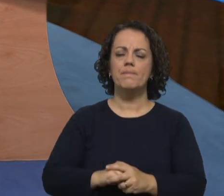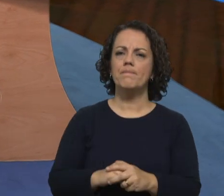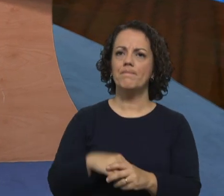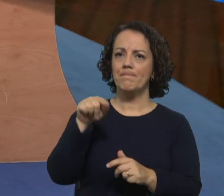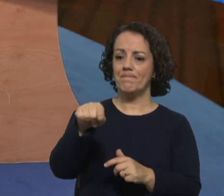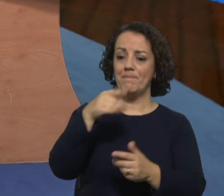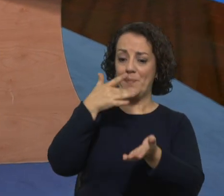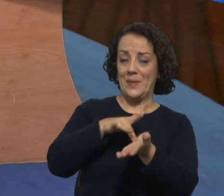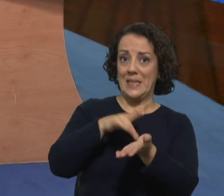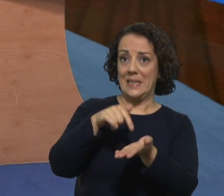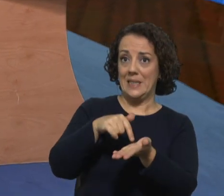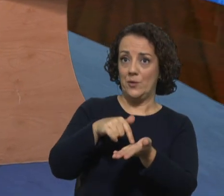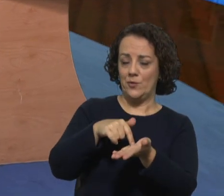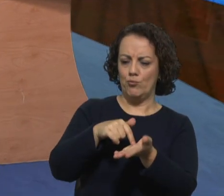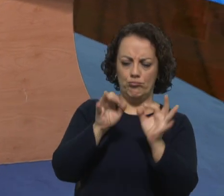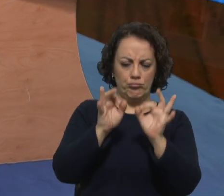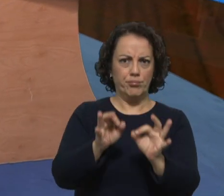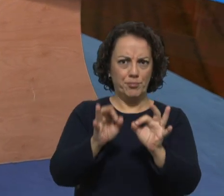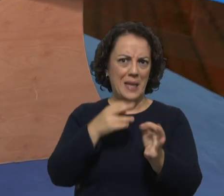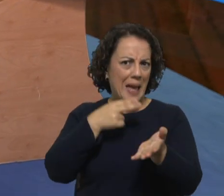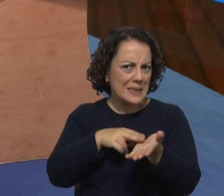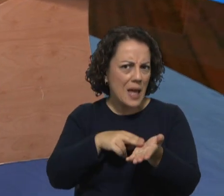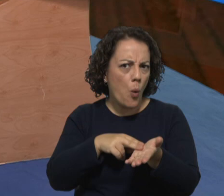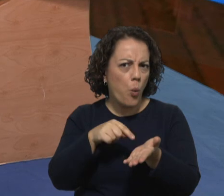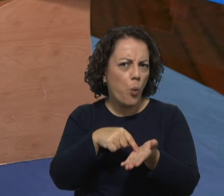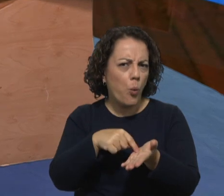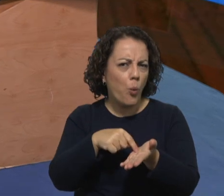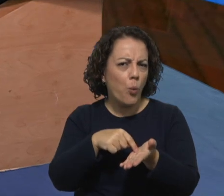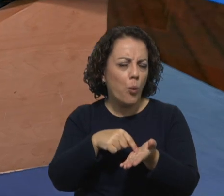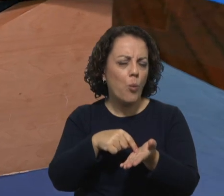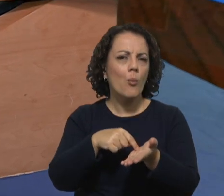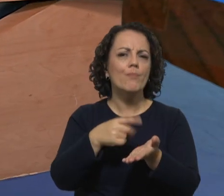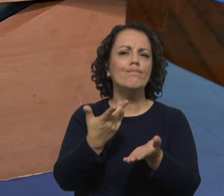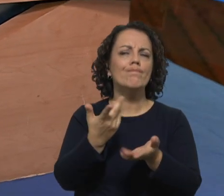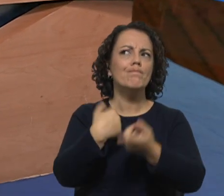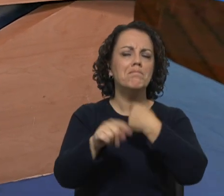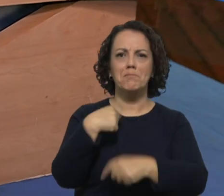a Bíblia tinha mesmo razão, procura, digamos assim, pergunto-lhe,